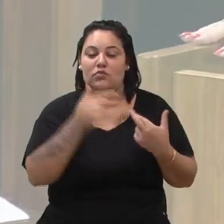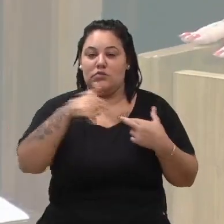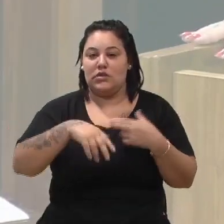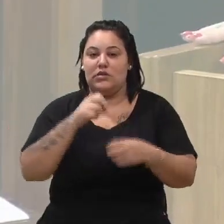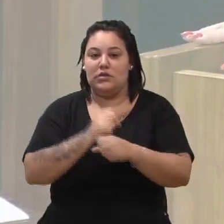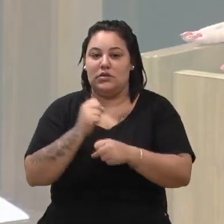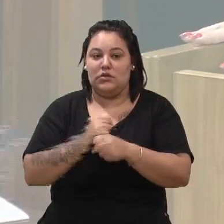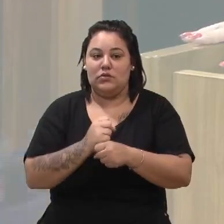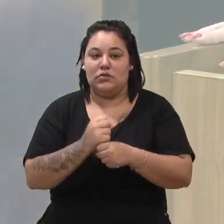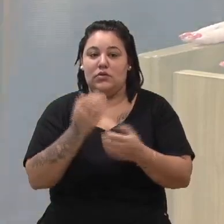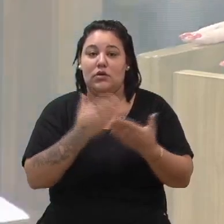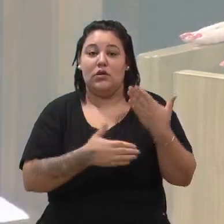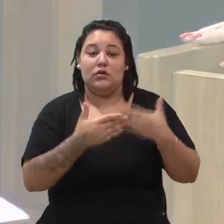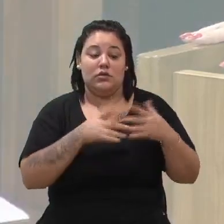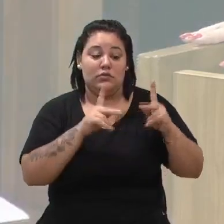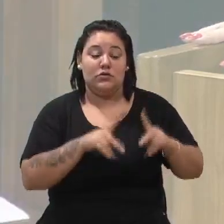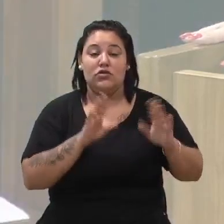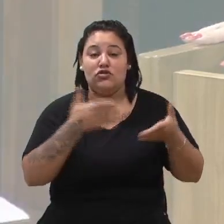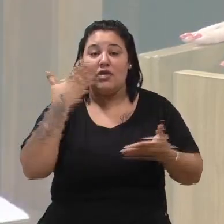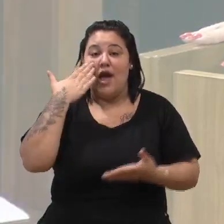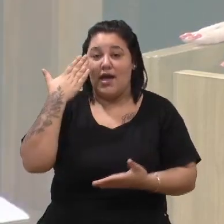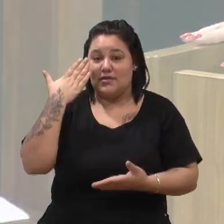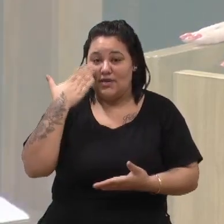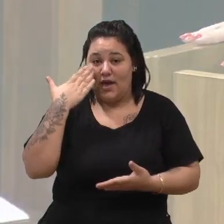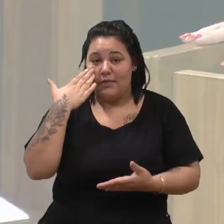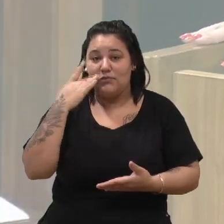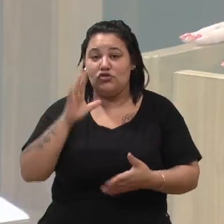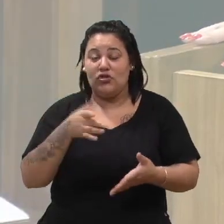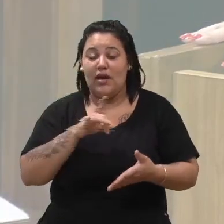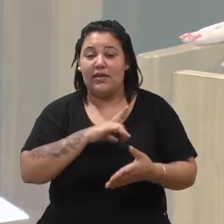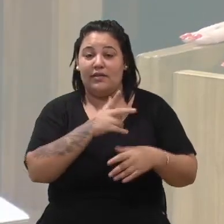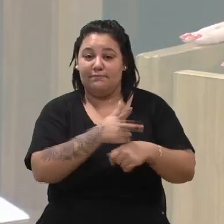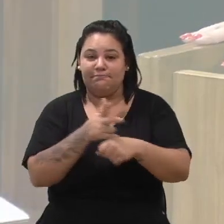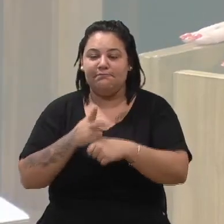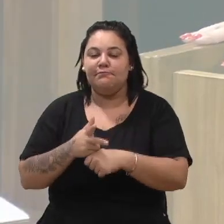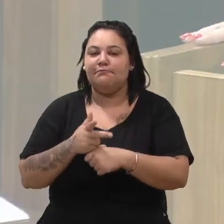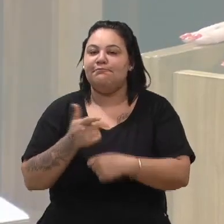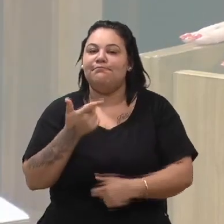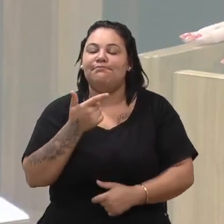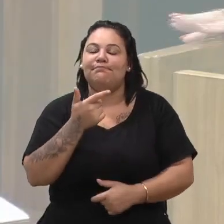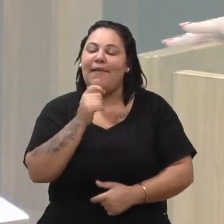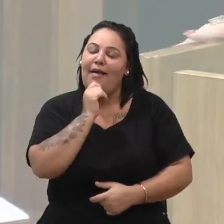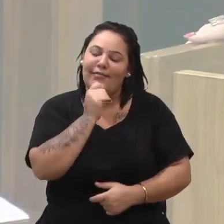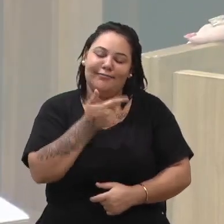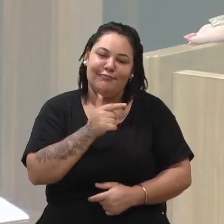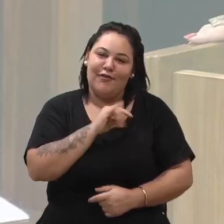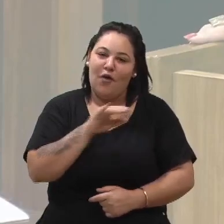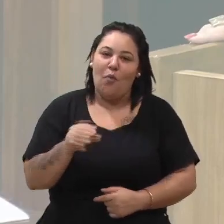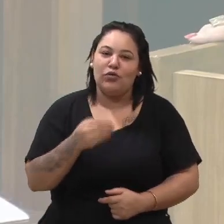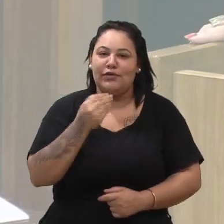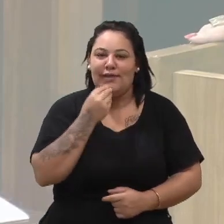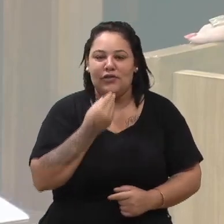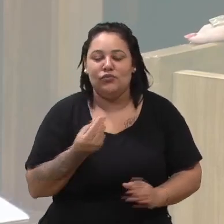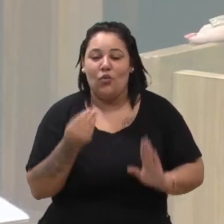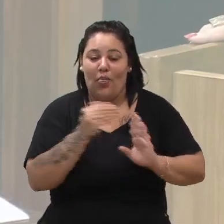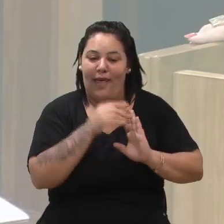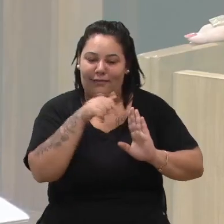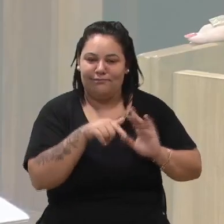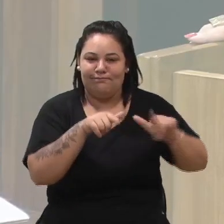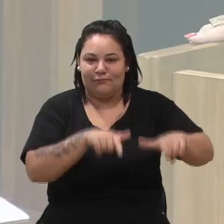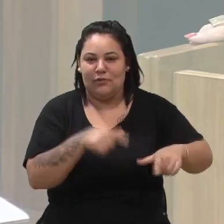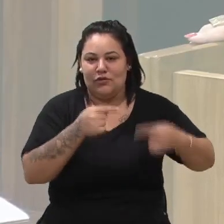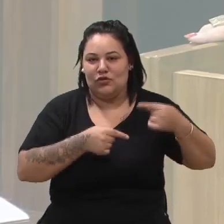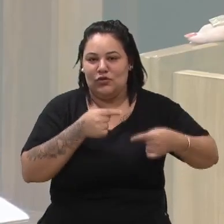mundo sabe, já saiu na imprensa, mas ainda não se teve a oportunidade de colocar aqui no plenário a